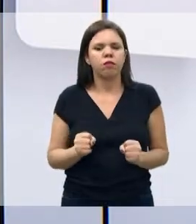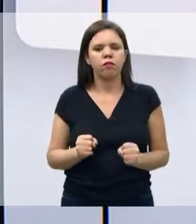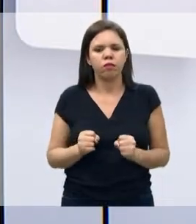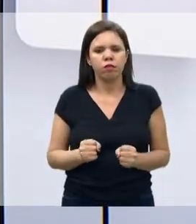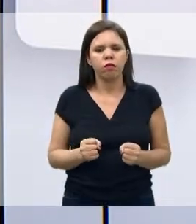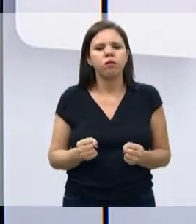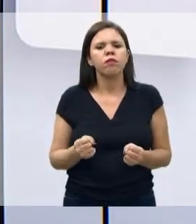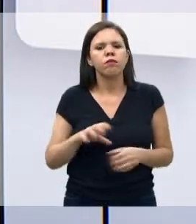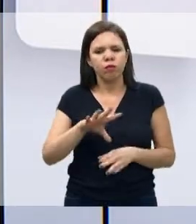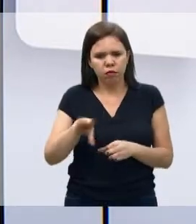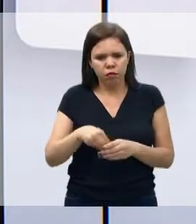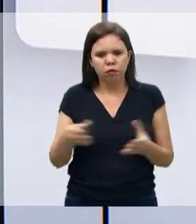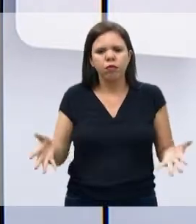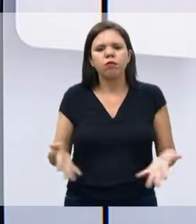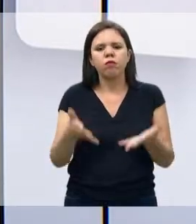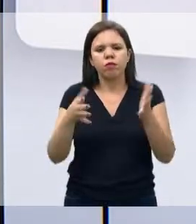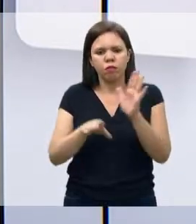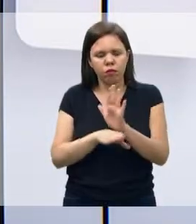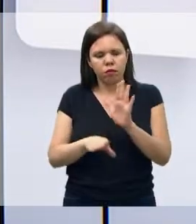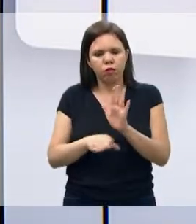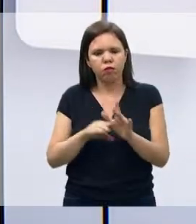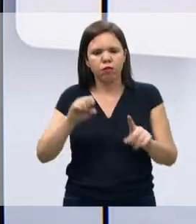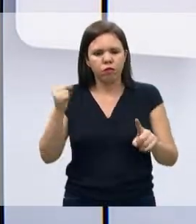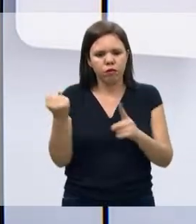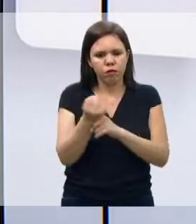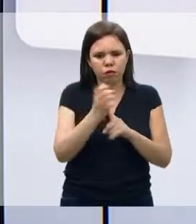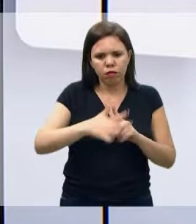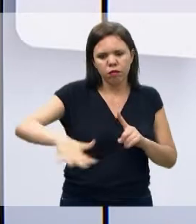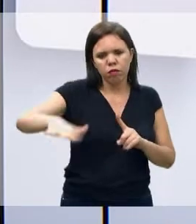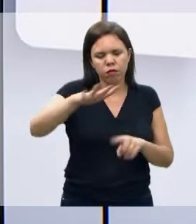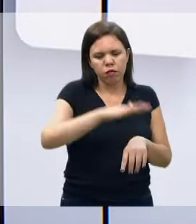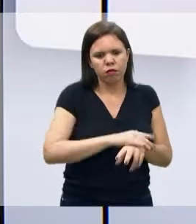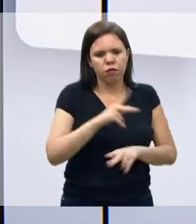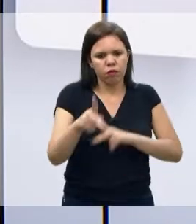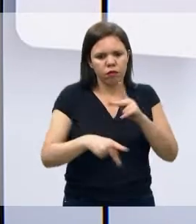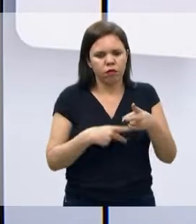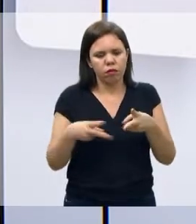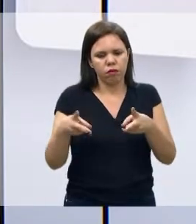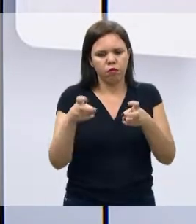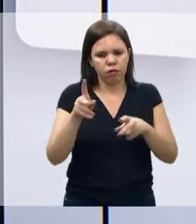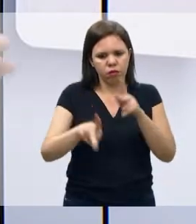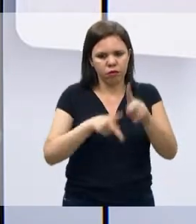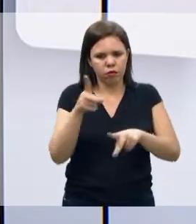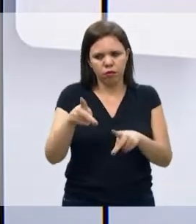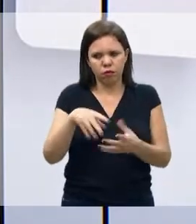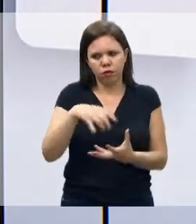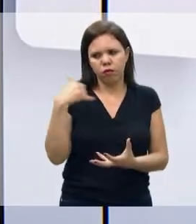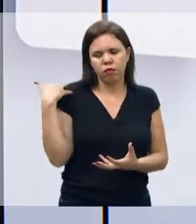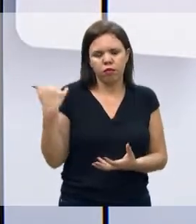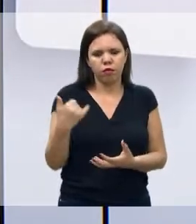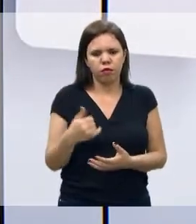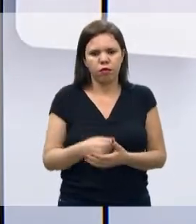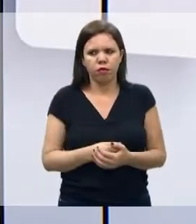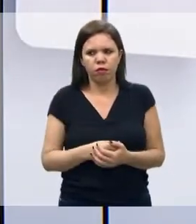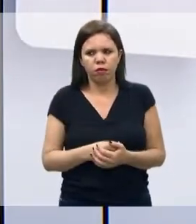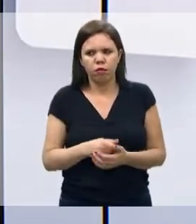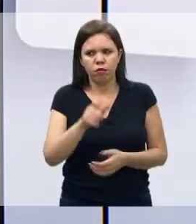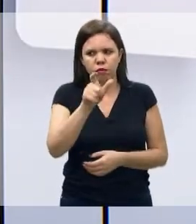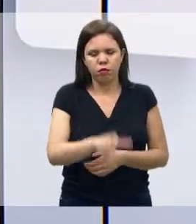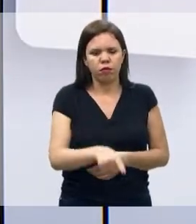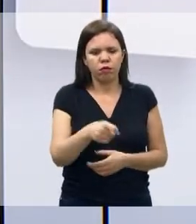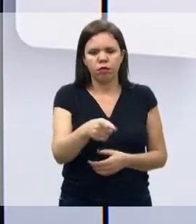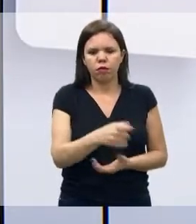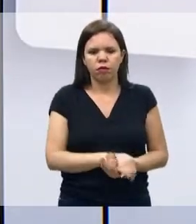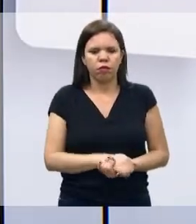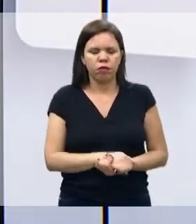tem muito a contribuir ainda com a sociedade. Nós temos que enxergar no idoso uma pessoa que ela não